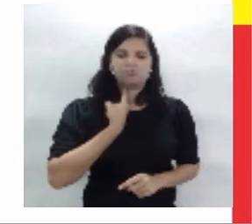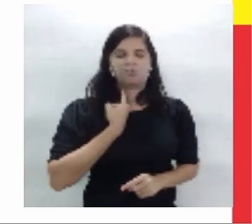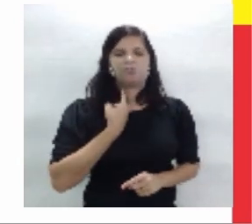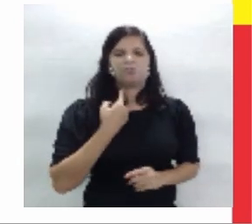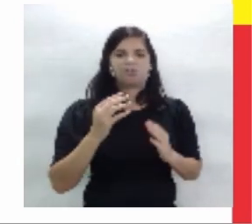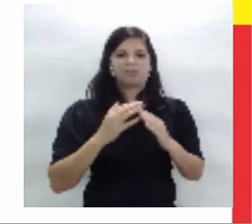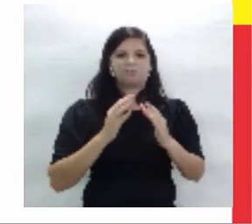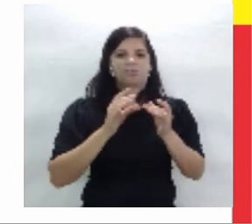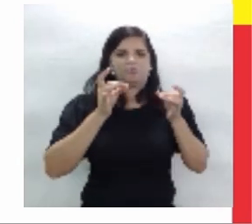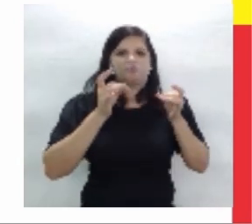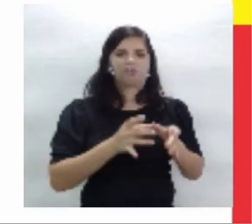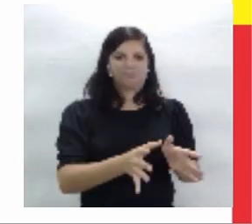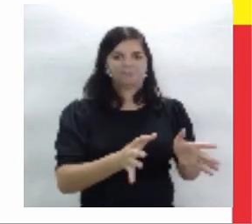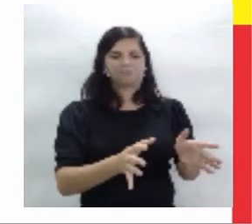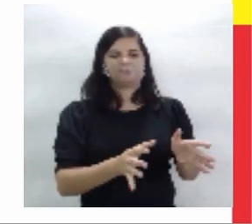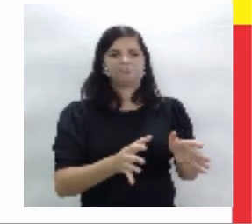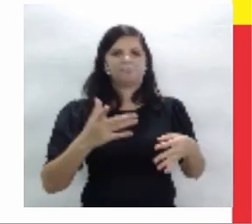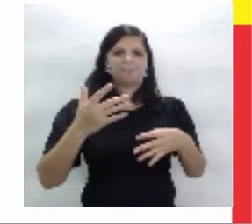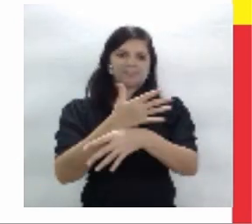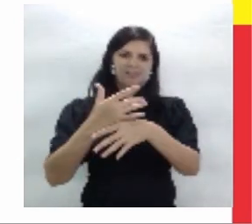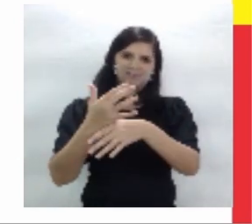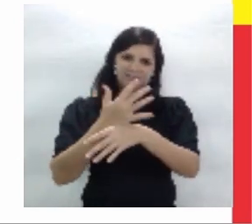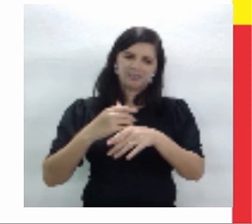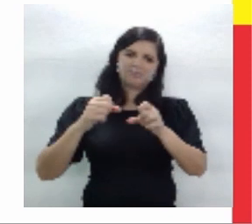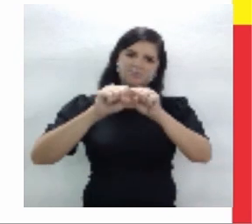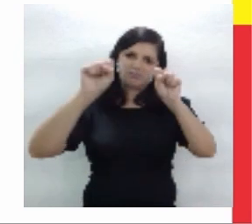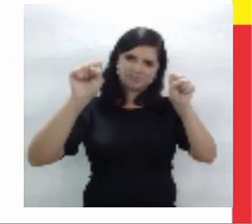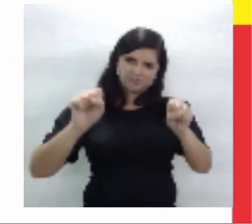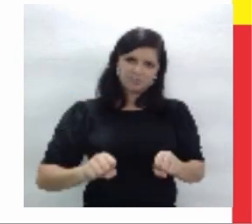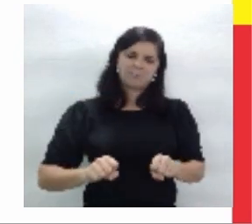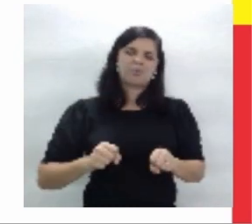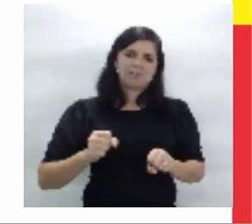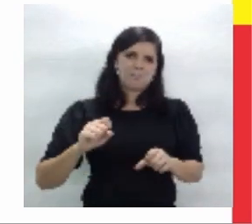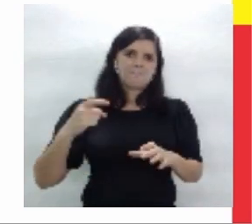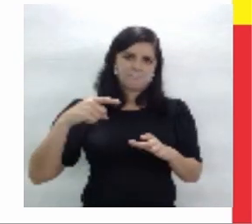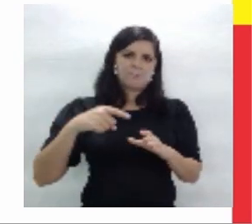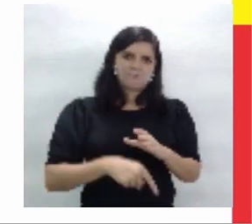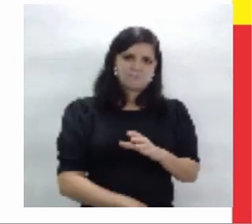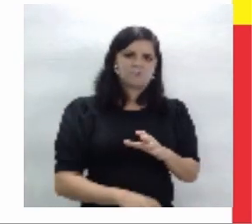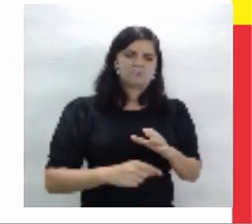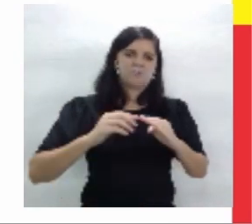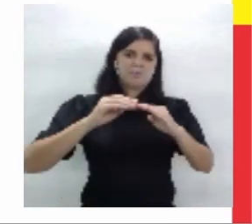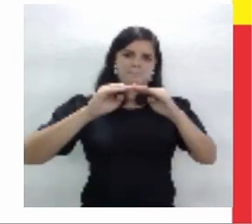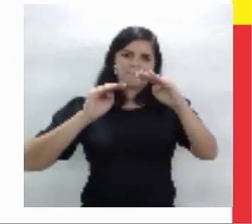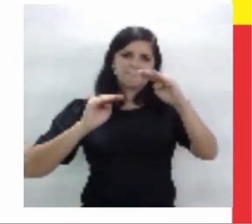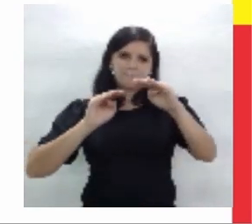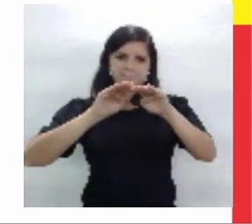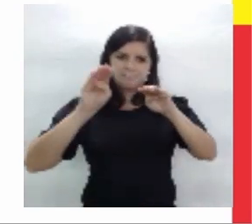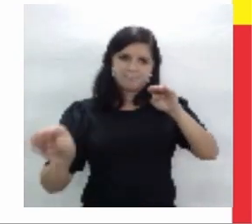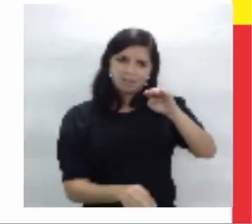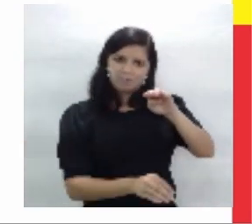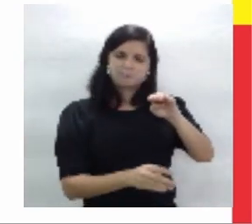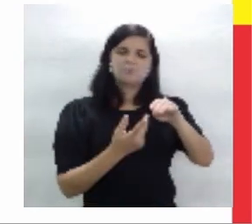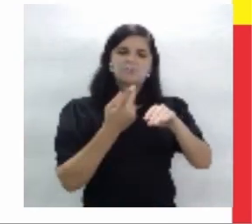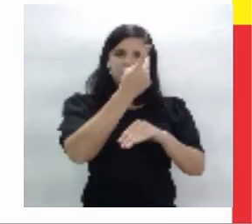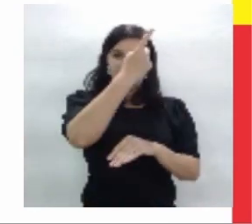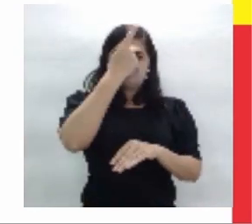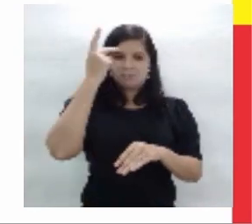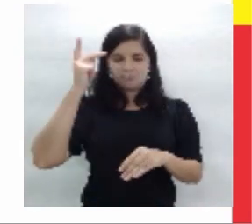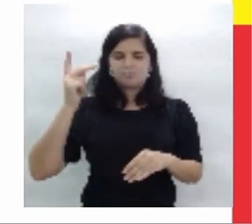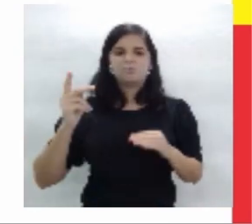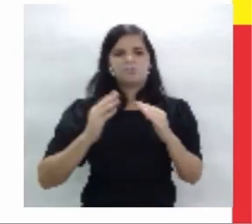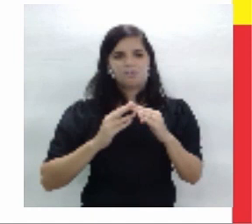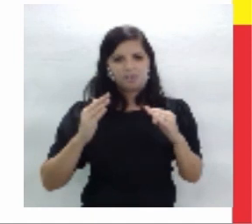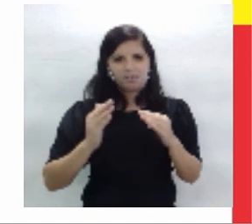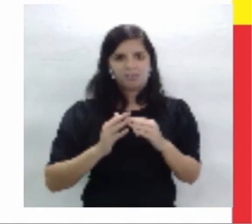casas. Então, a cidade possui esse sistema complexo aí na parte de baixo, para que as pessoas, elas, em seus